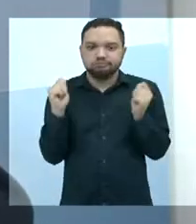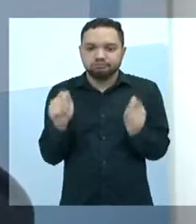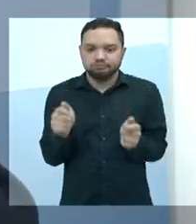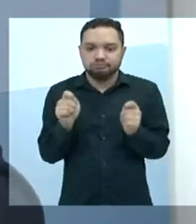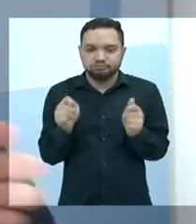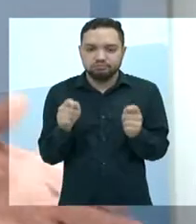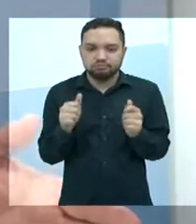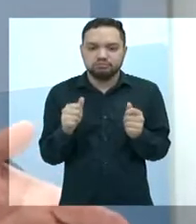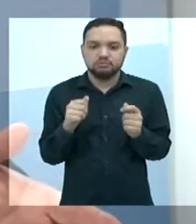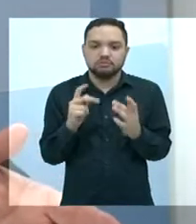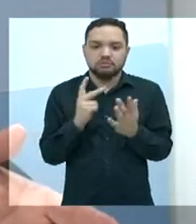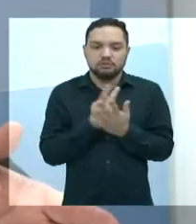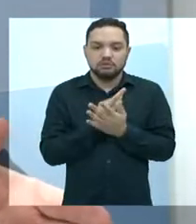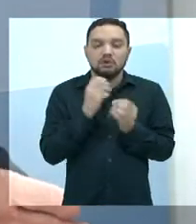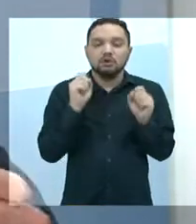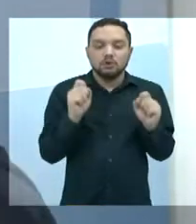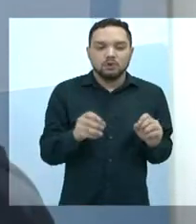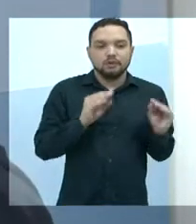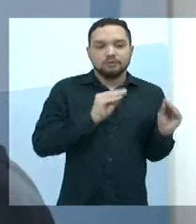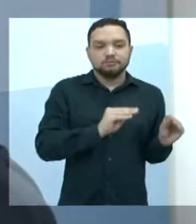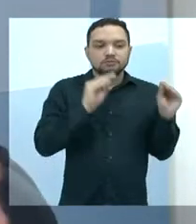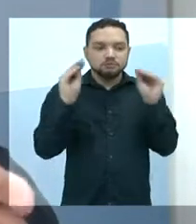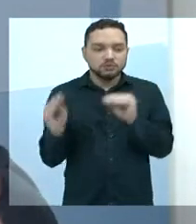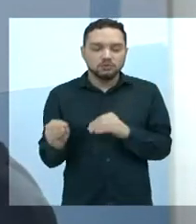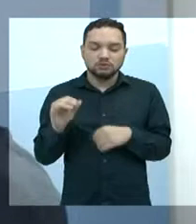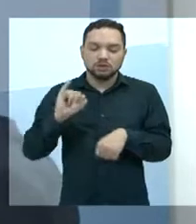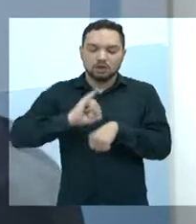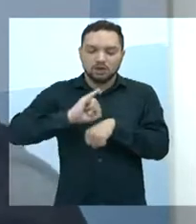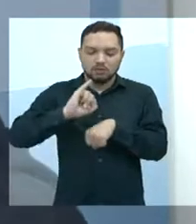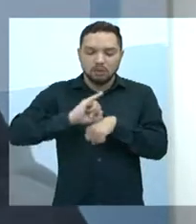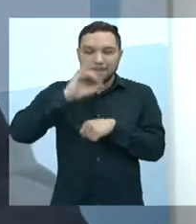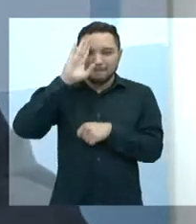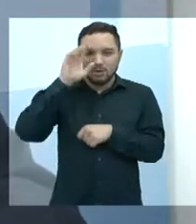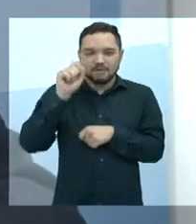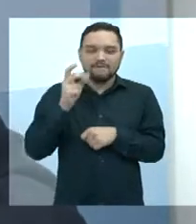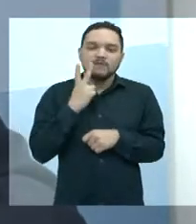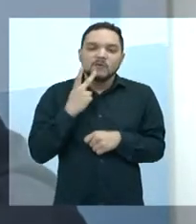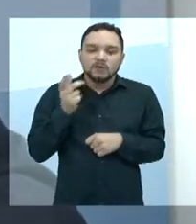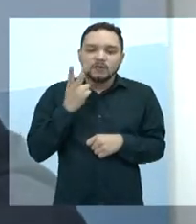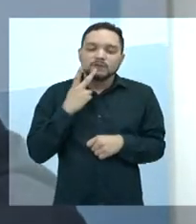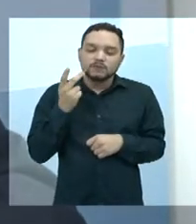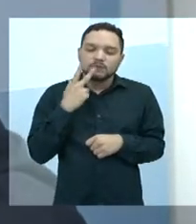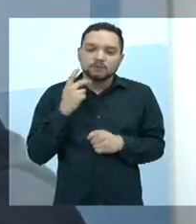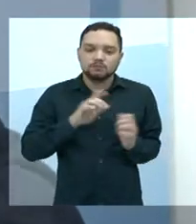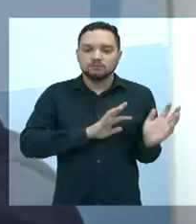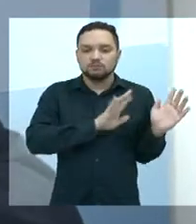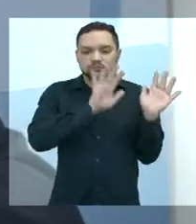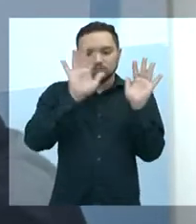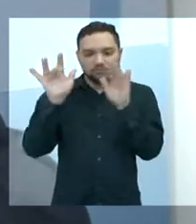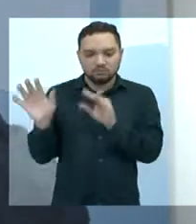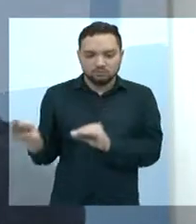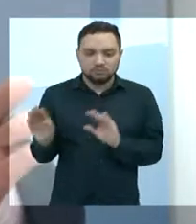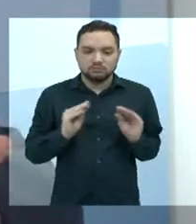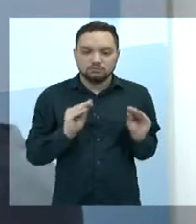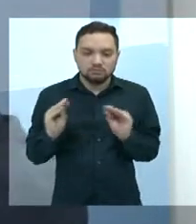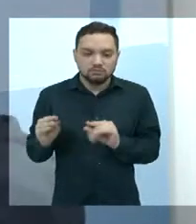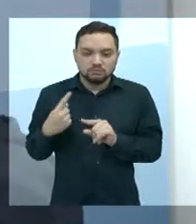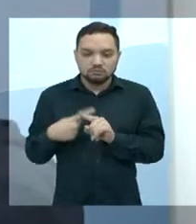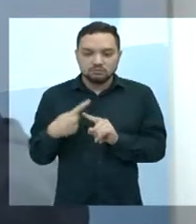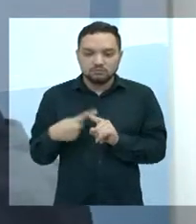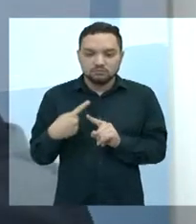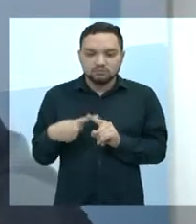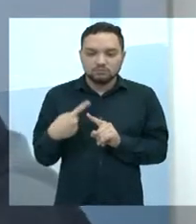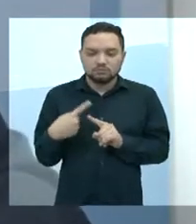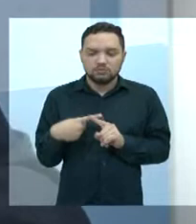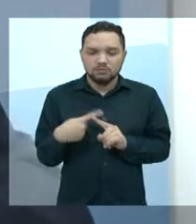a tendência era de vir para a cidade grande, né? Principalmente para Fortaleza, sem nenhuma luz, sem